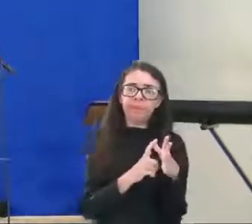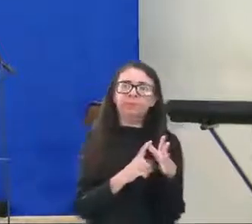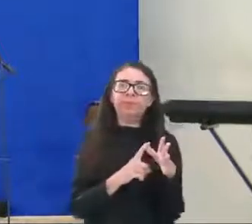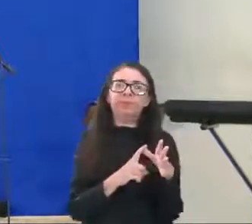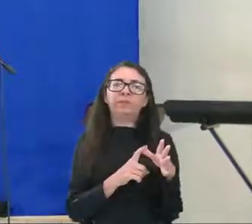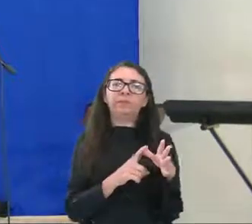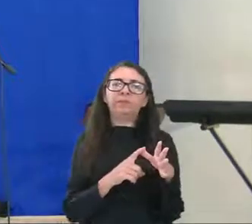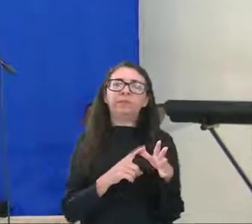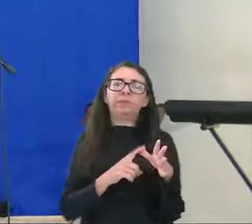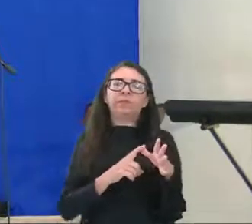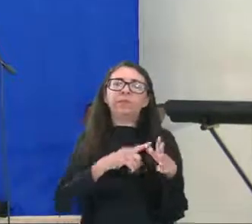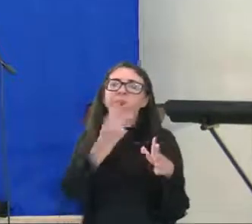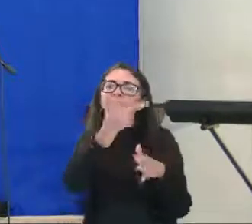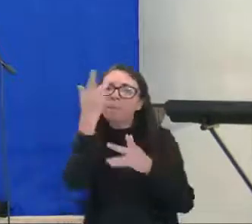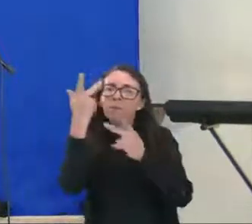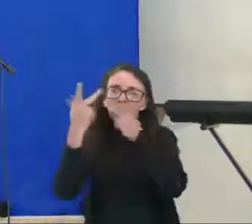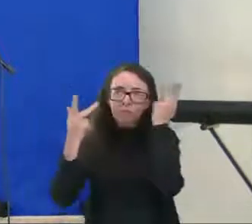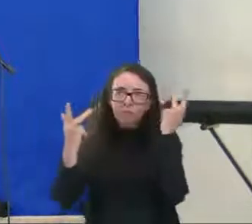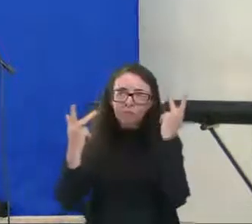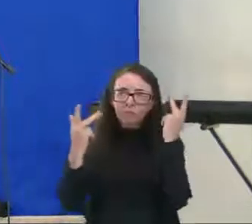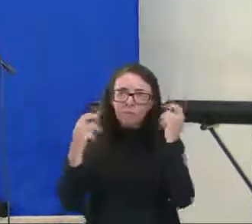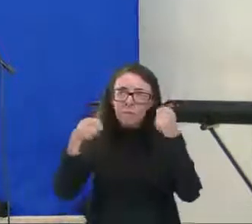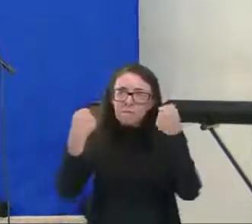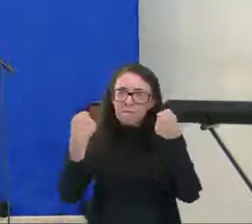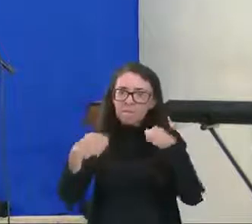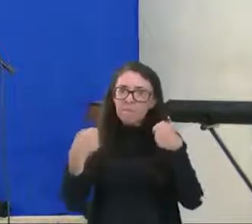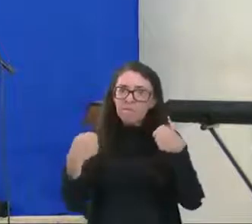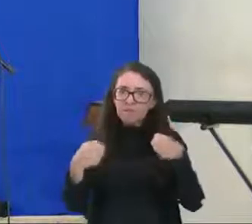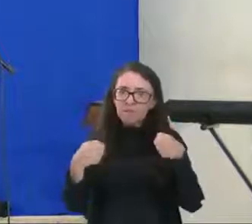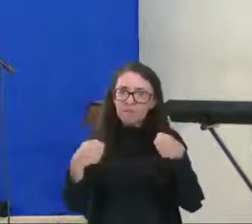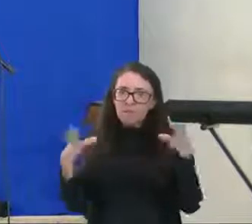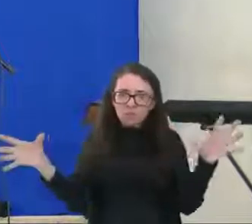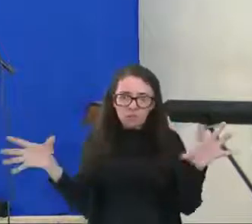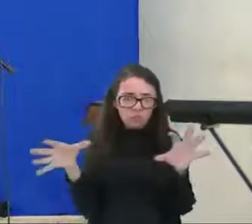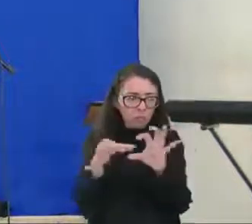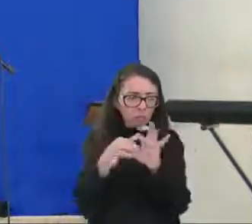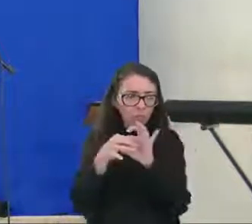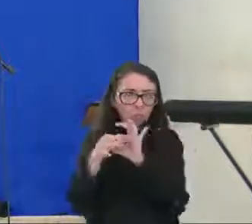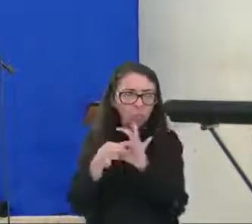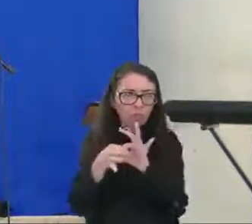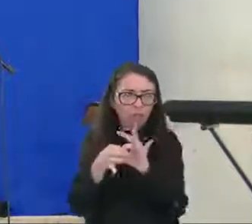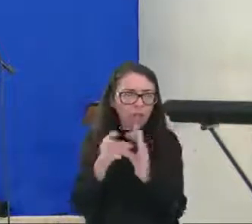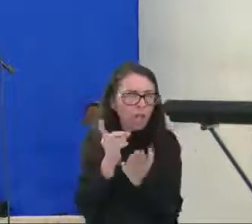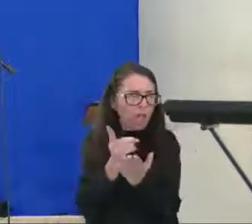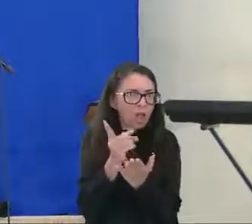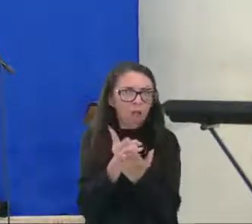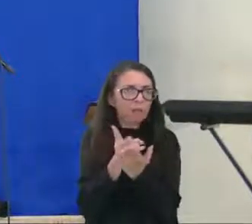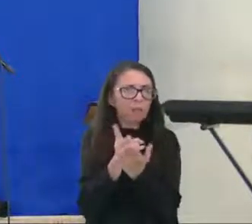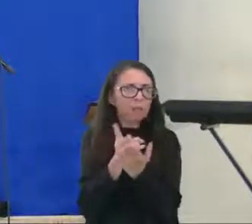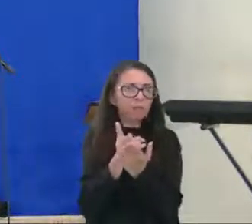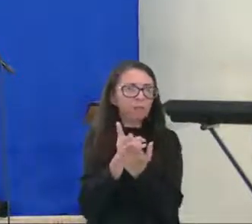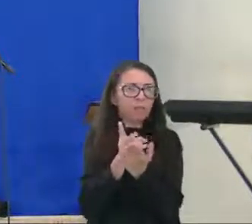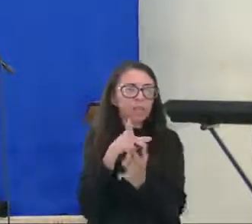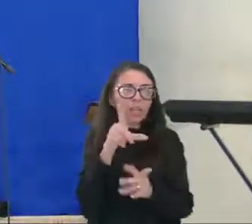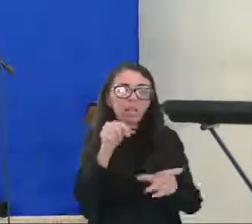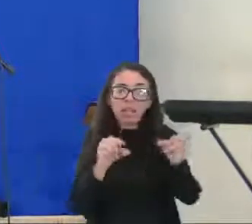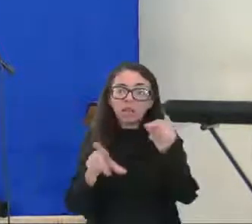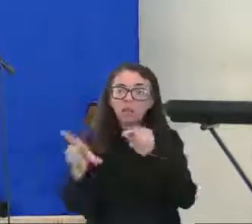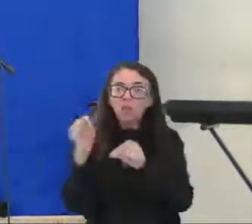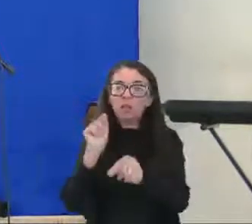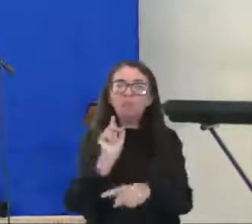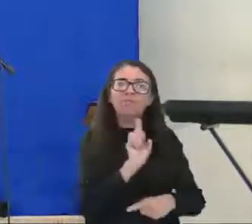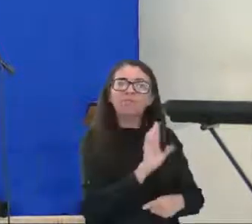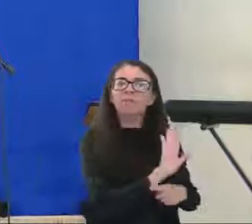Os membros do corpo devem ter igual dedicação uns para com os outros. Eu até anotei essa palavrinha aqui, igual.